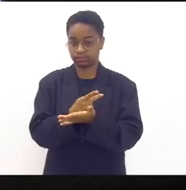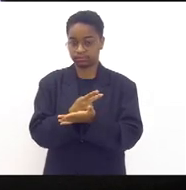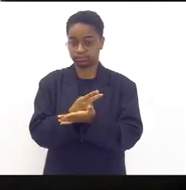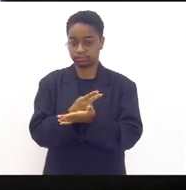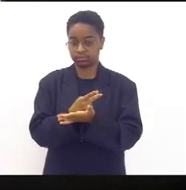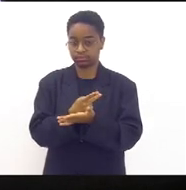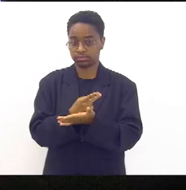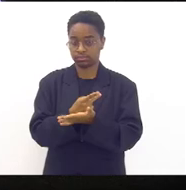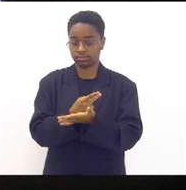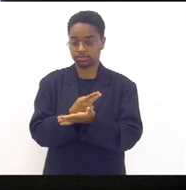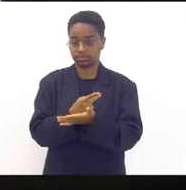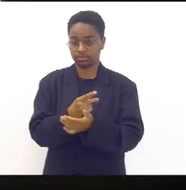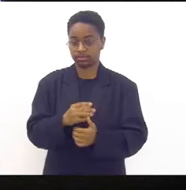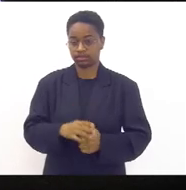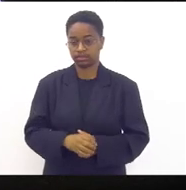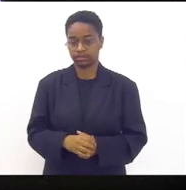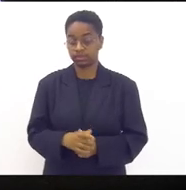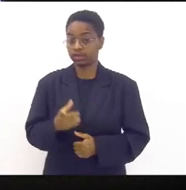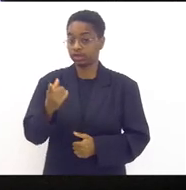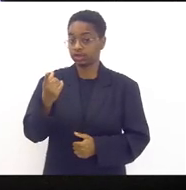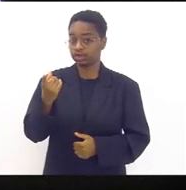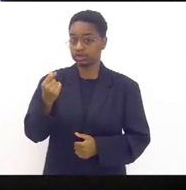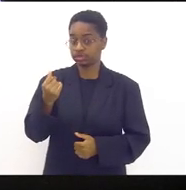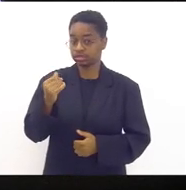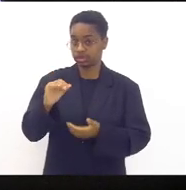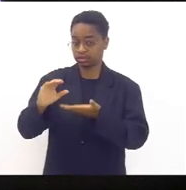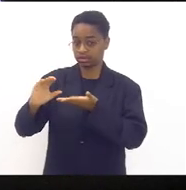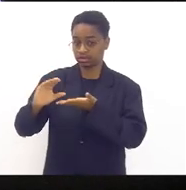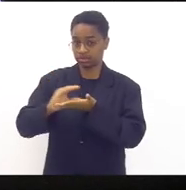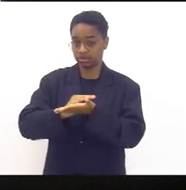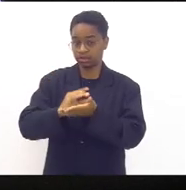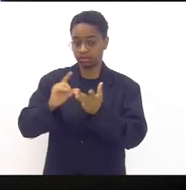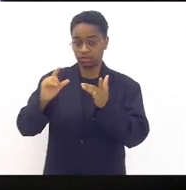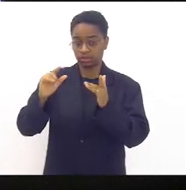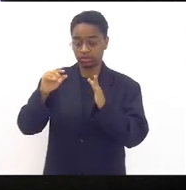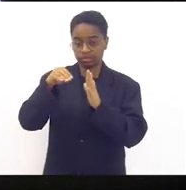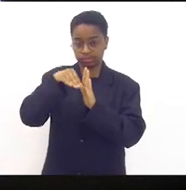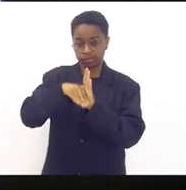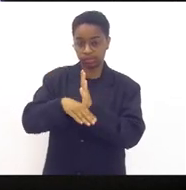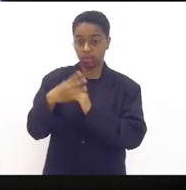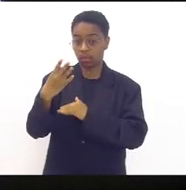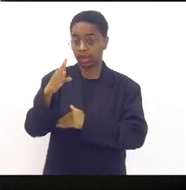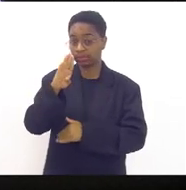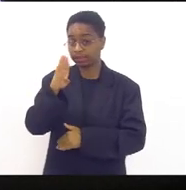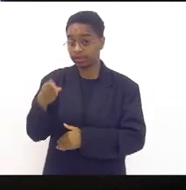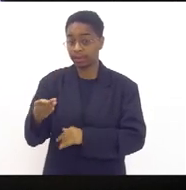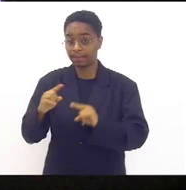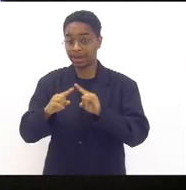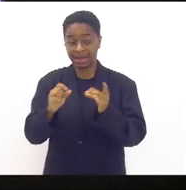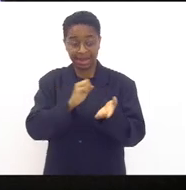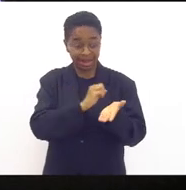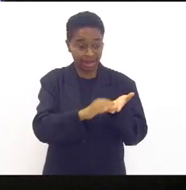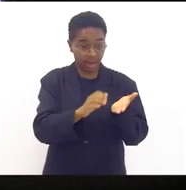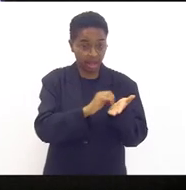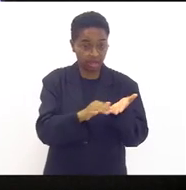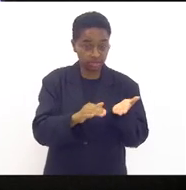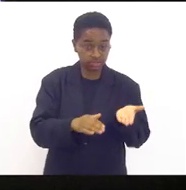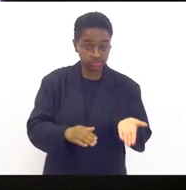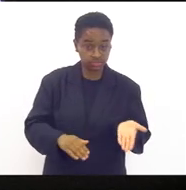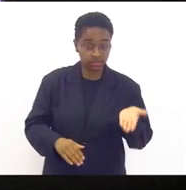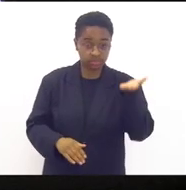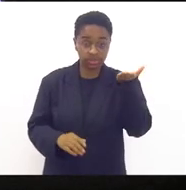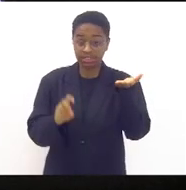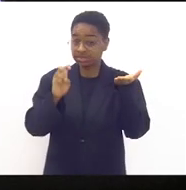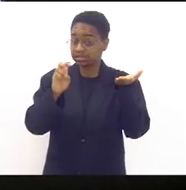tem uma queda de receita corrente líquida de 4 bi e um aumento de despesa liquidada